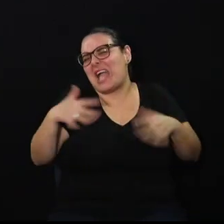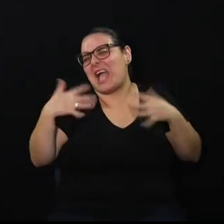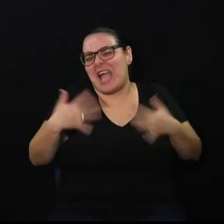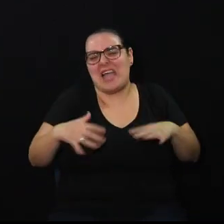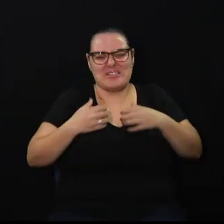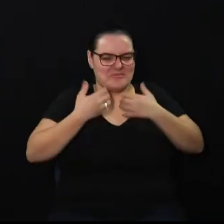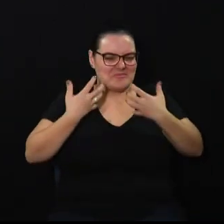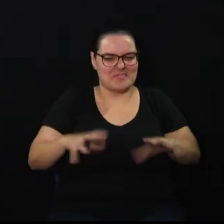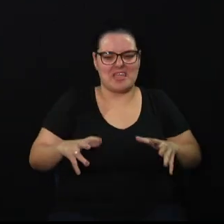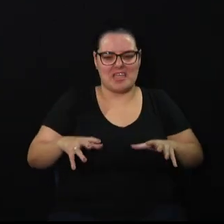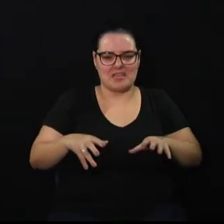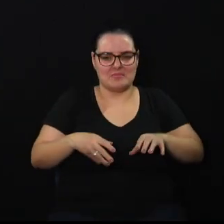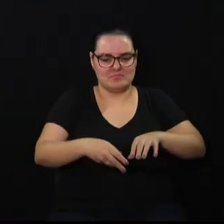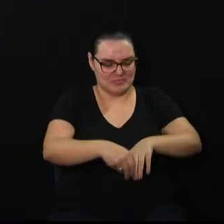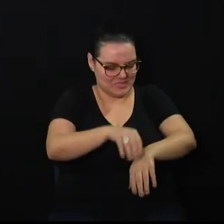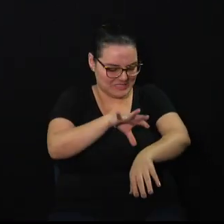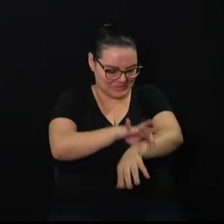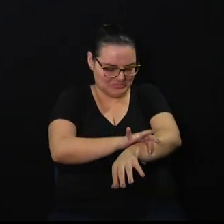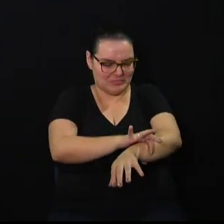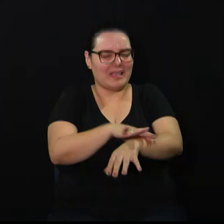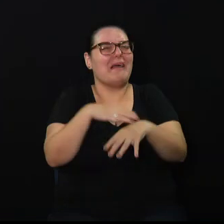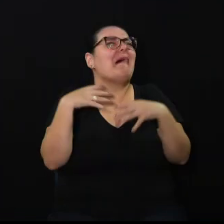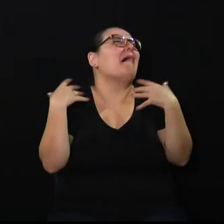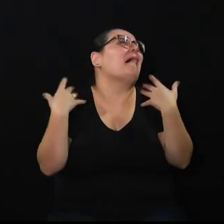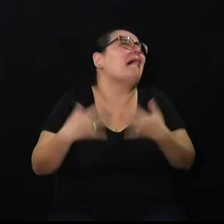pé a 6 que não suporta